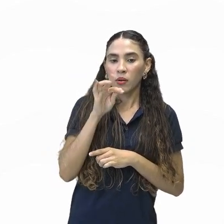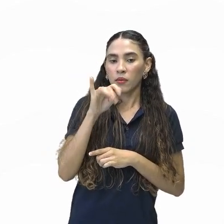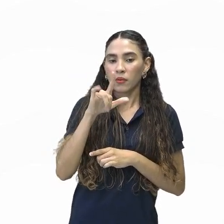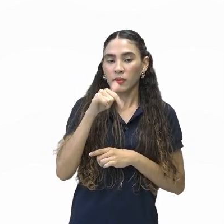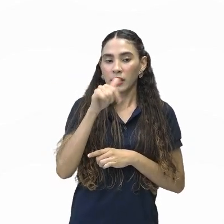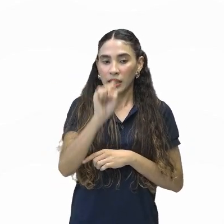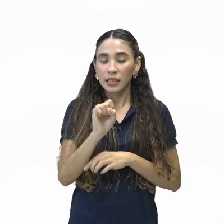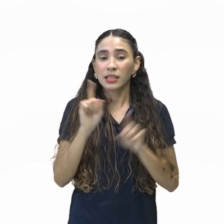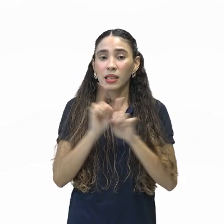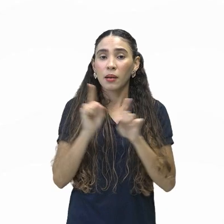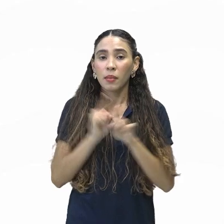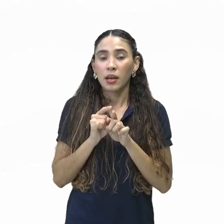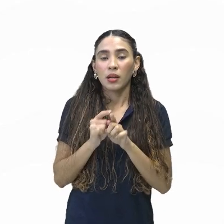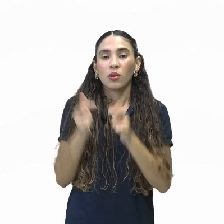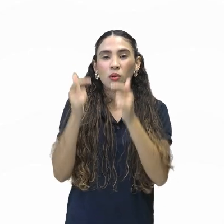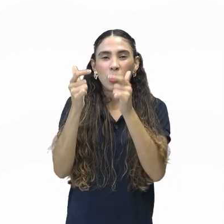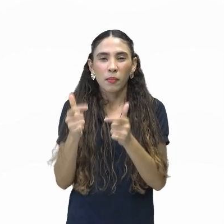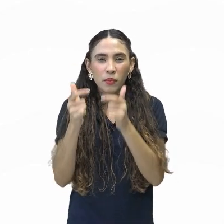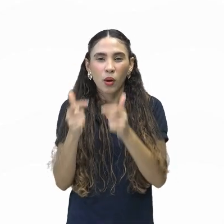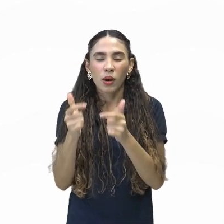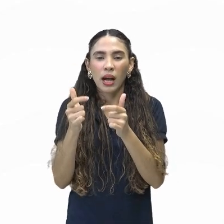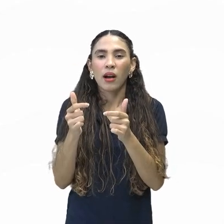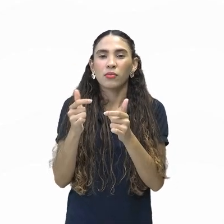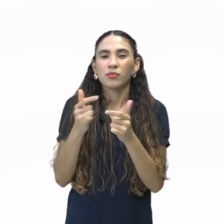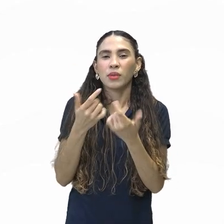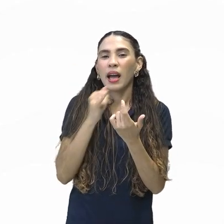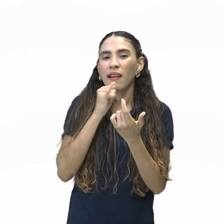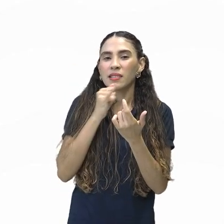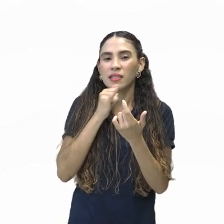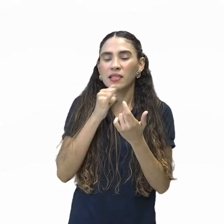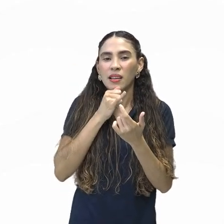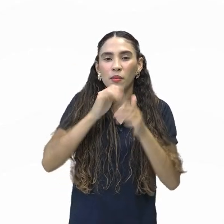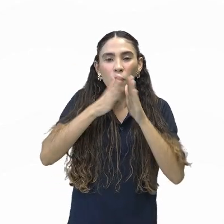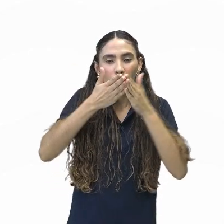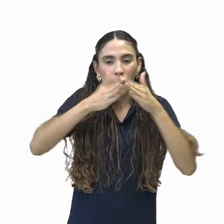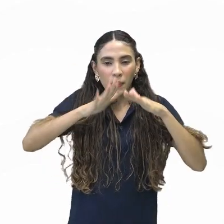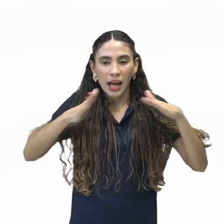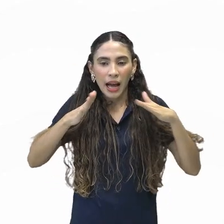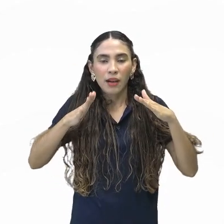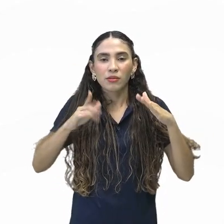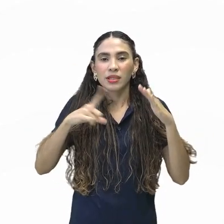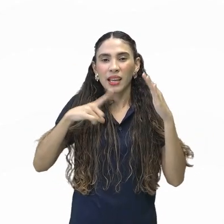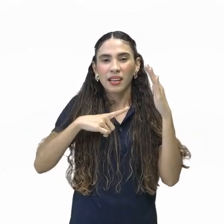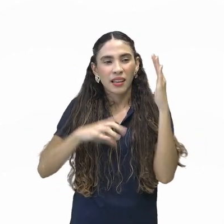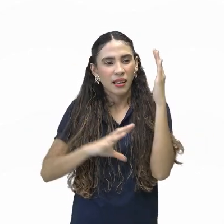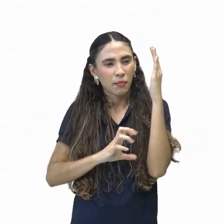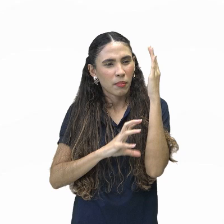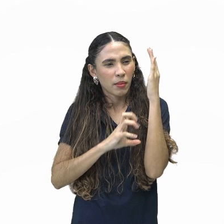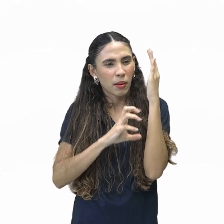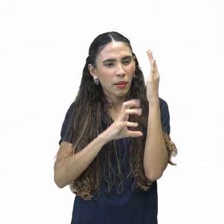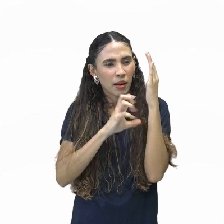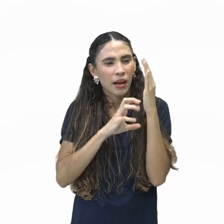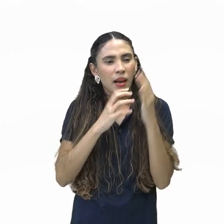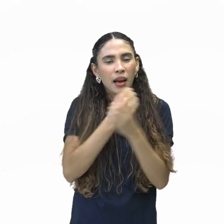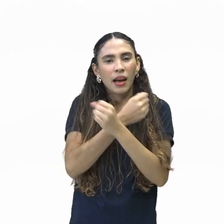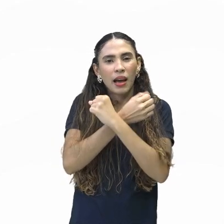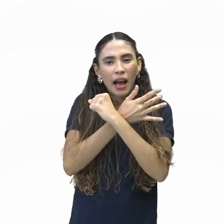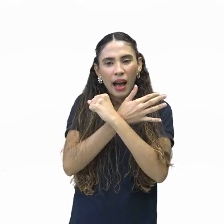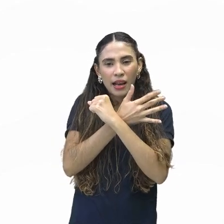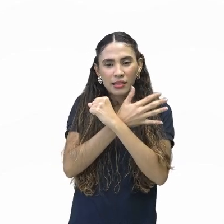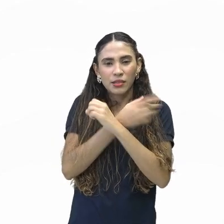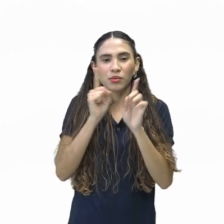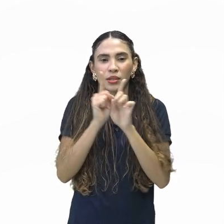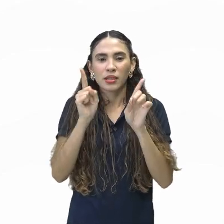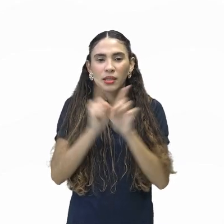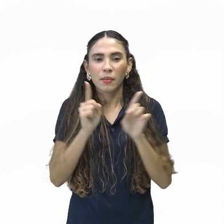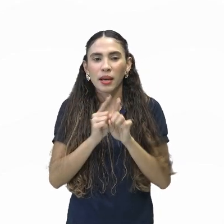elas vivem em ambientes inóspitos, como, por exemplo, lagos ácidos e altas concentrações